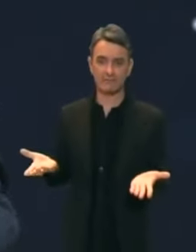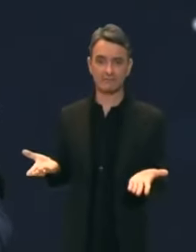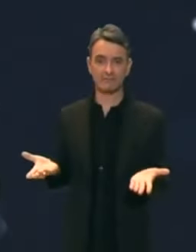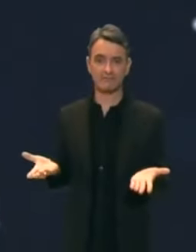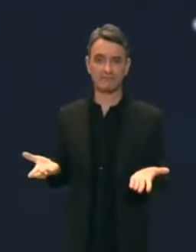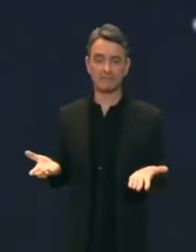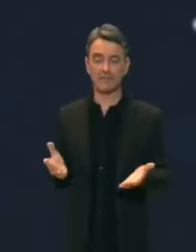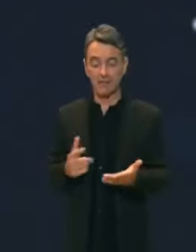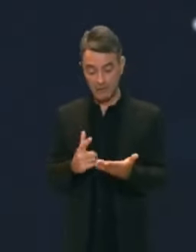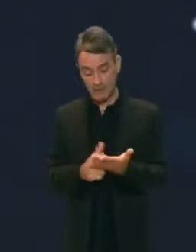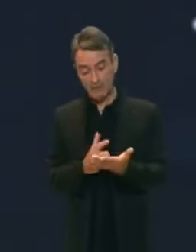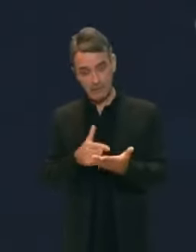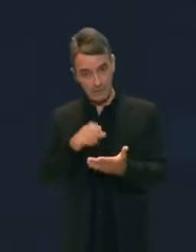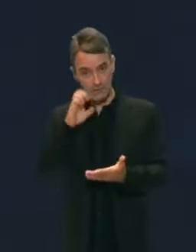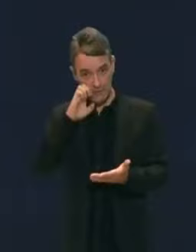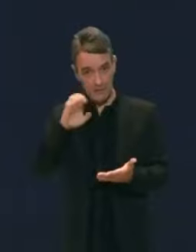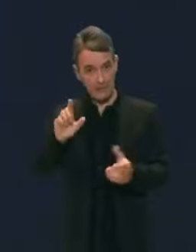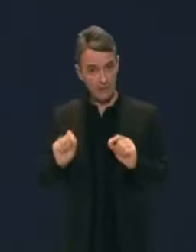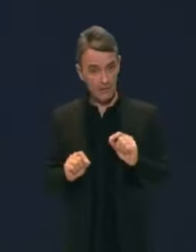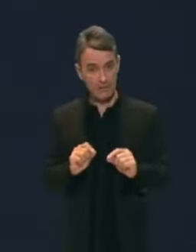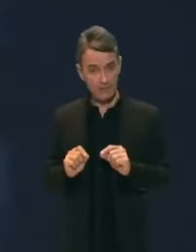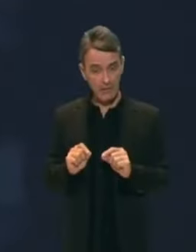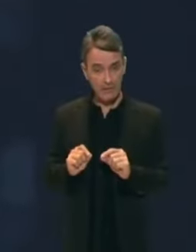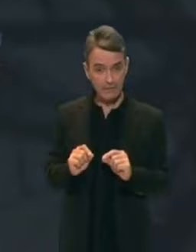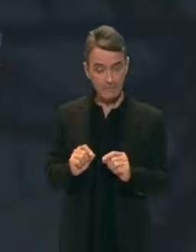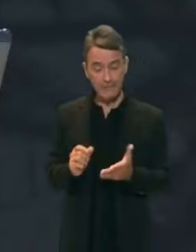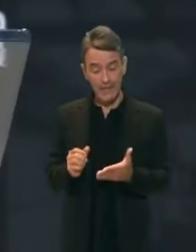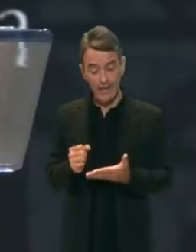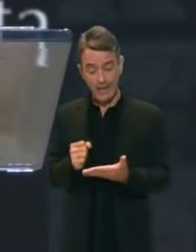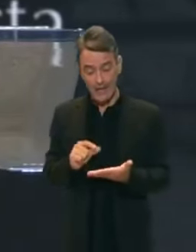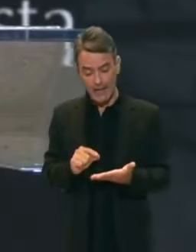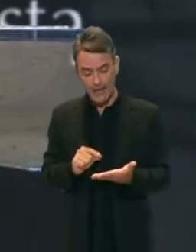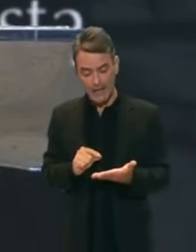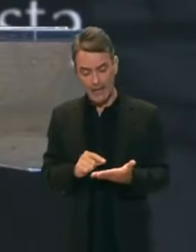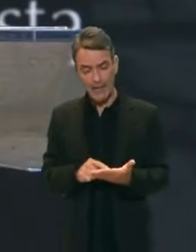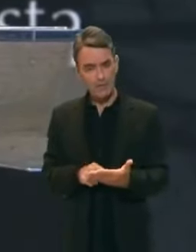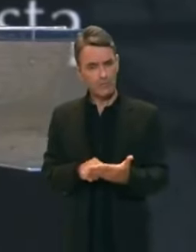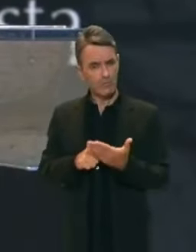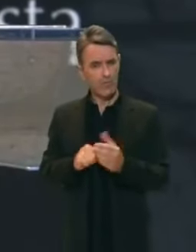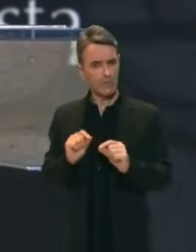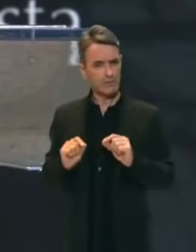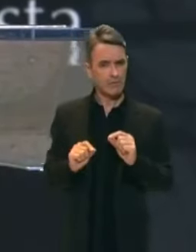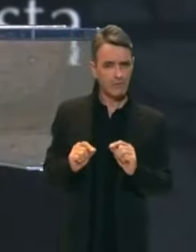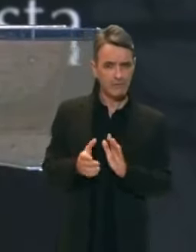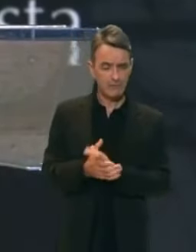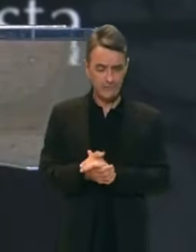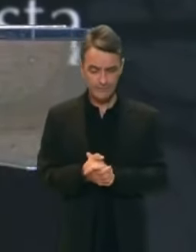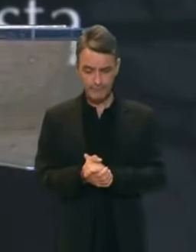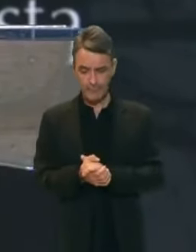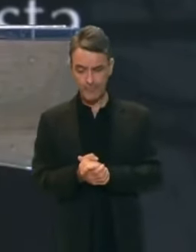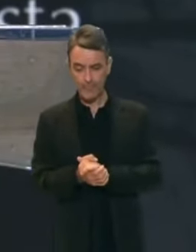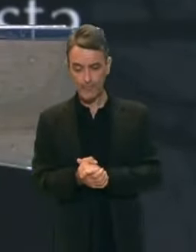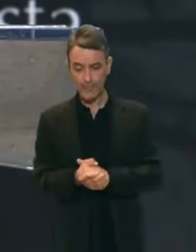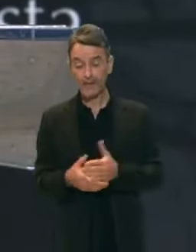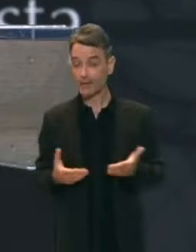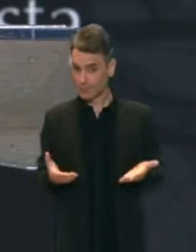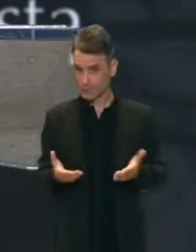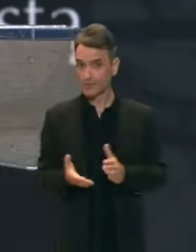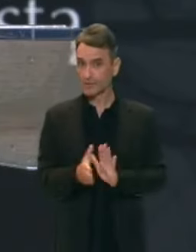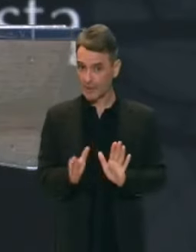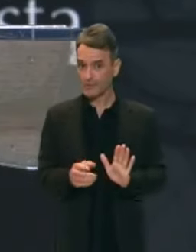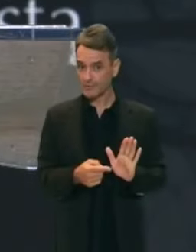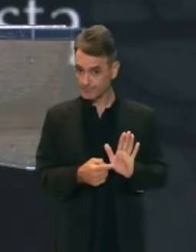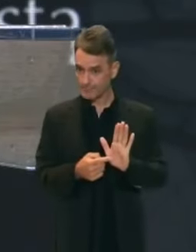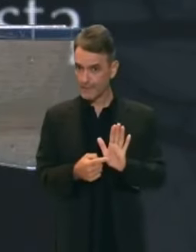E esse livro então vai nos direcionar dessa forma, nos ajudando a ver aquilo que nós estamos hoje já vendo,